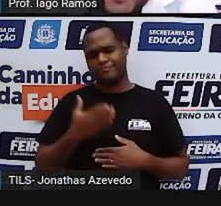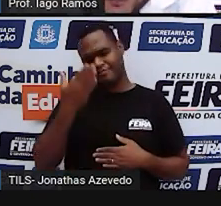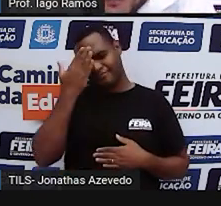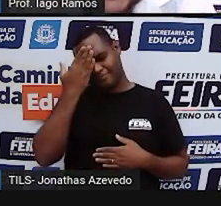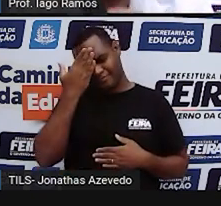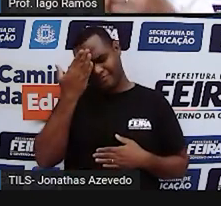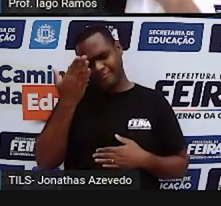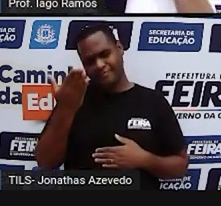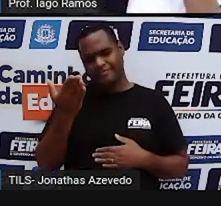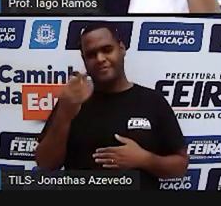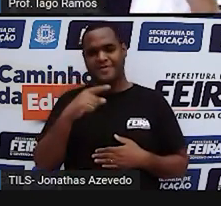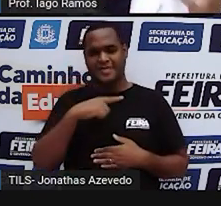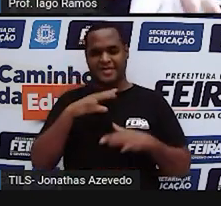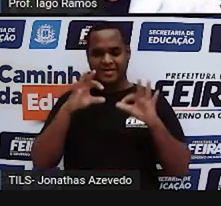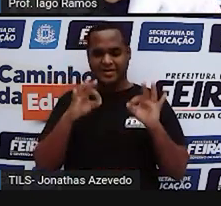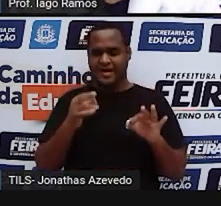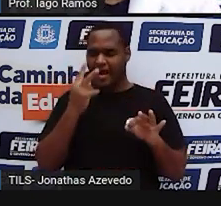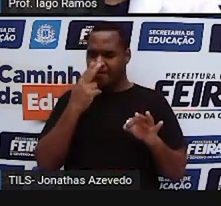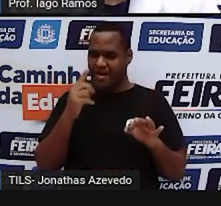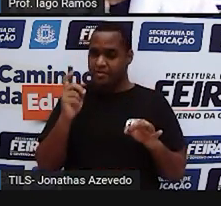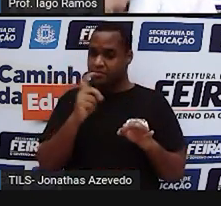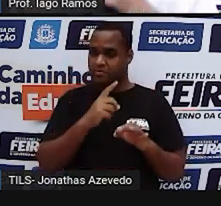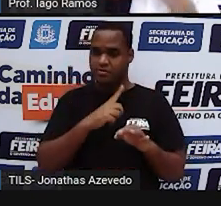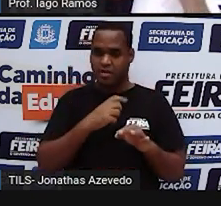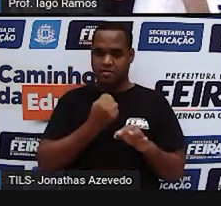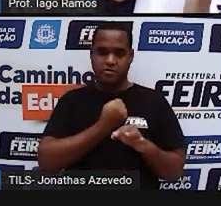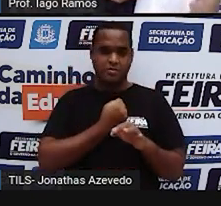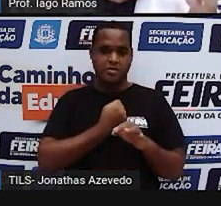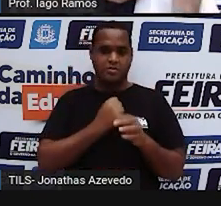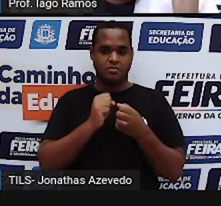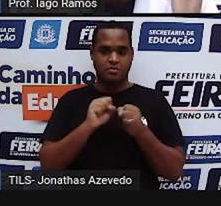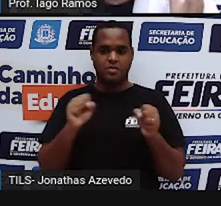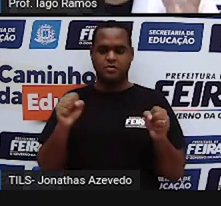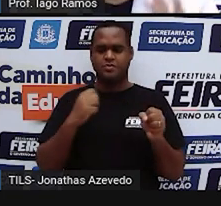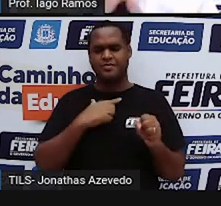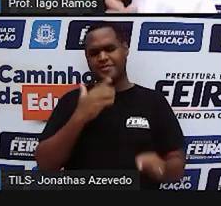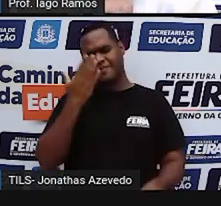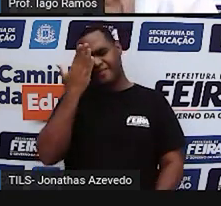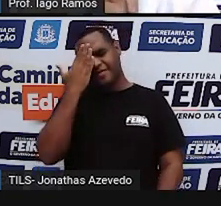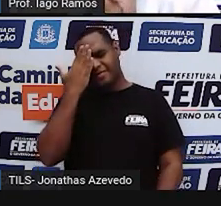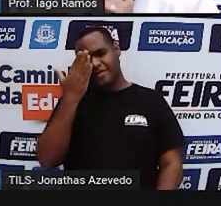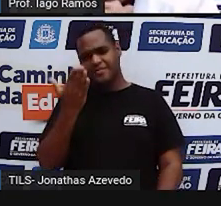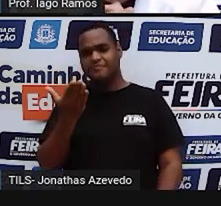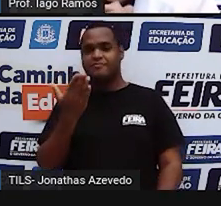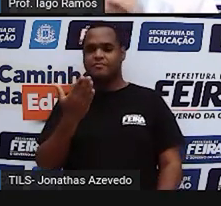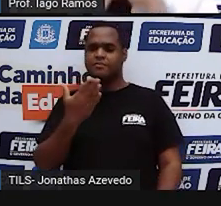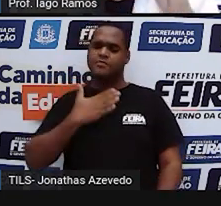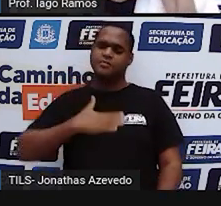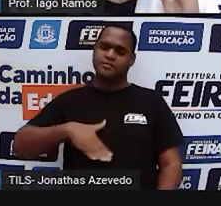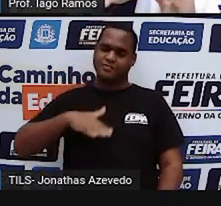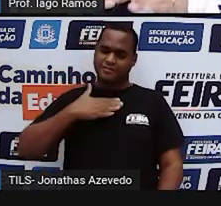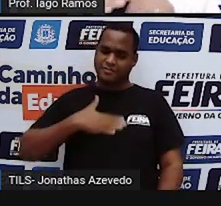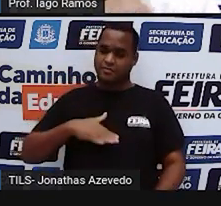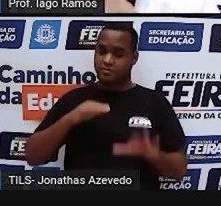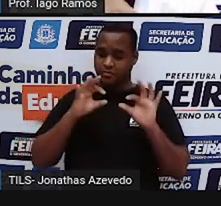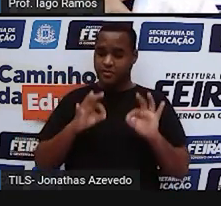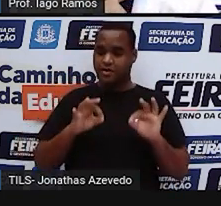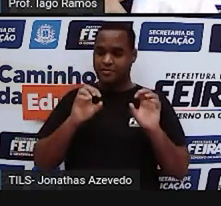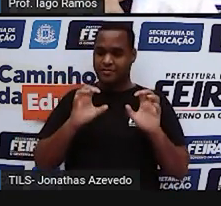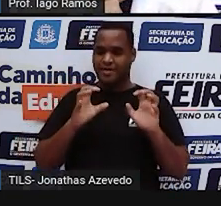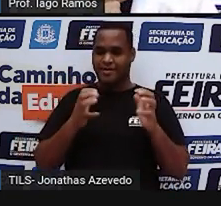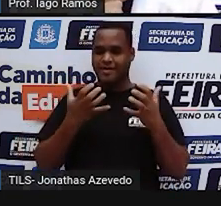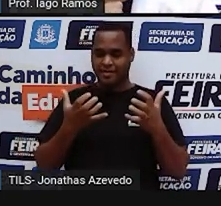sei tá ficando cada vez maior número né Eu sei eu sei calminha vai dar